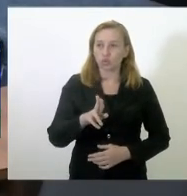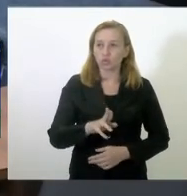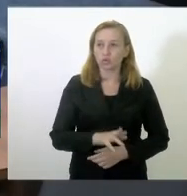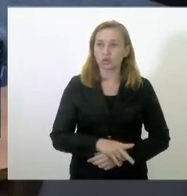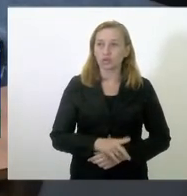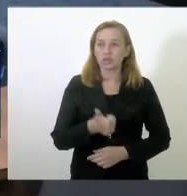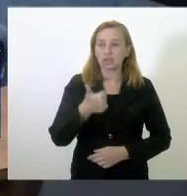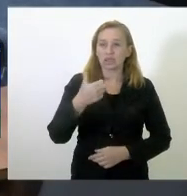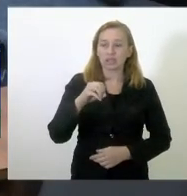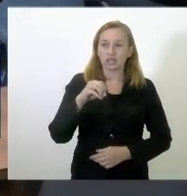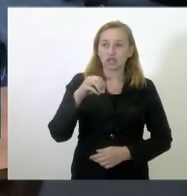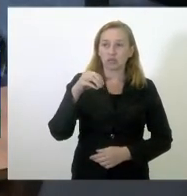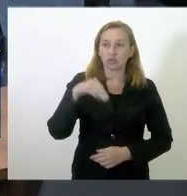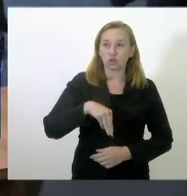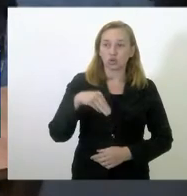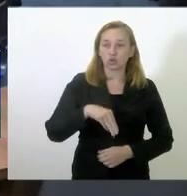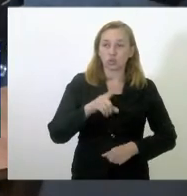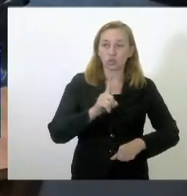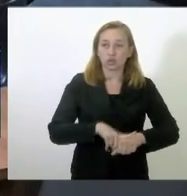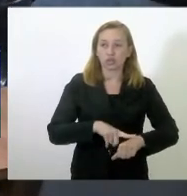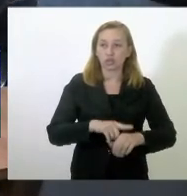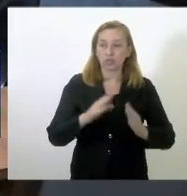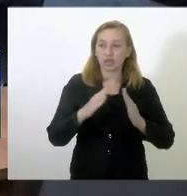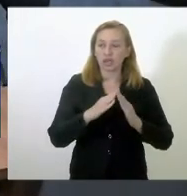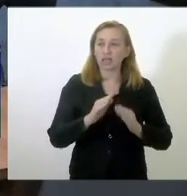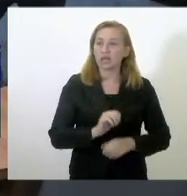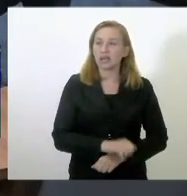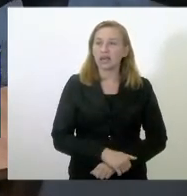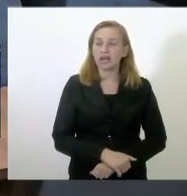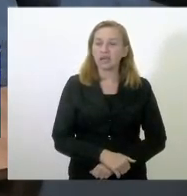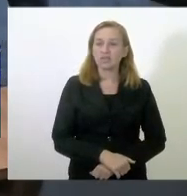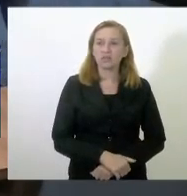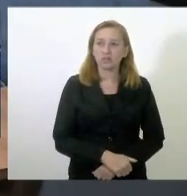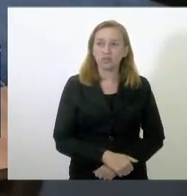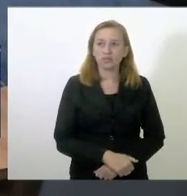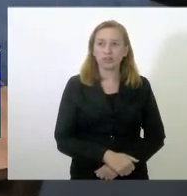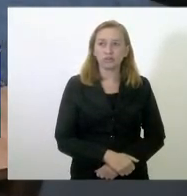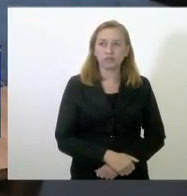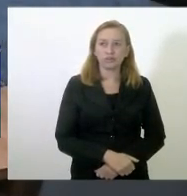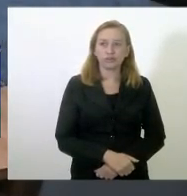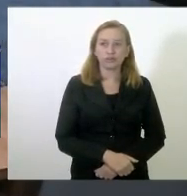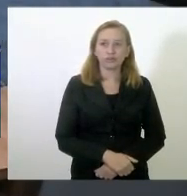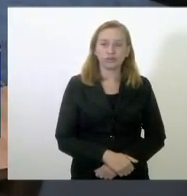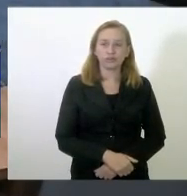Vossa Excelência dispõe de 10 minutos no tempo regimental.